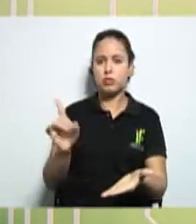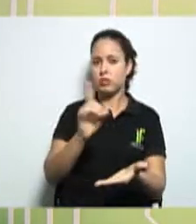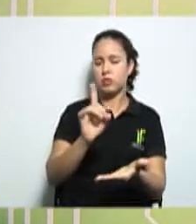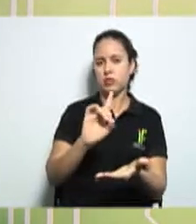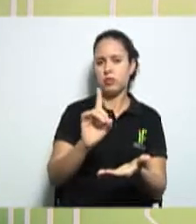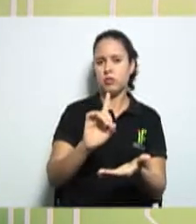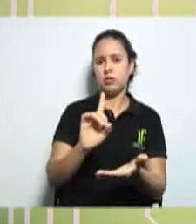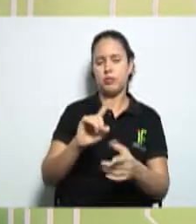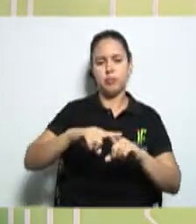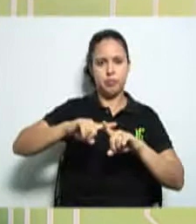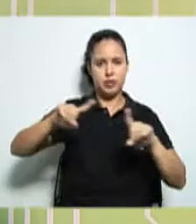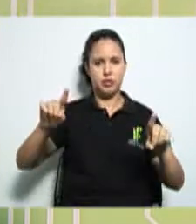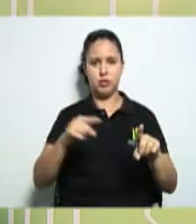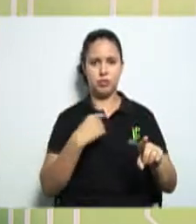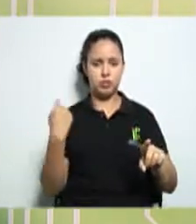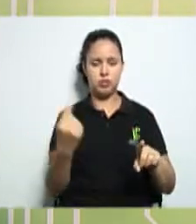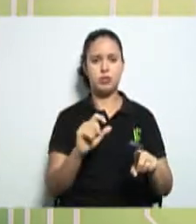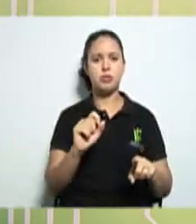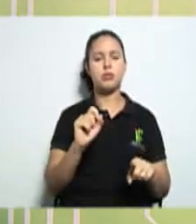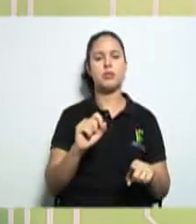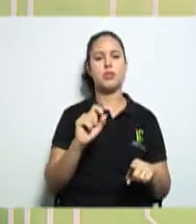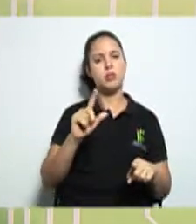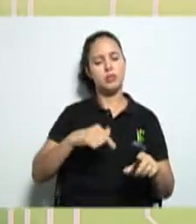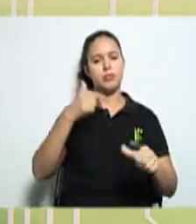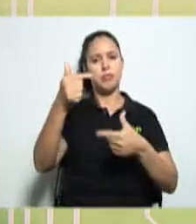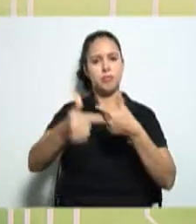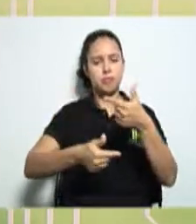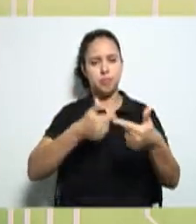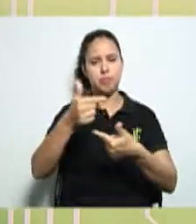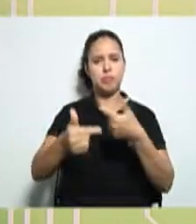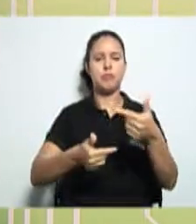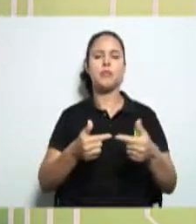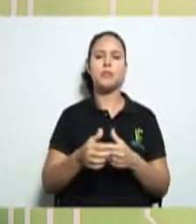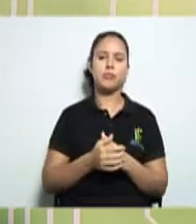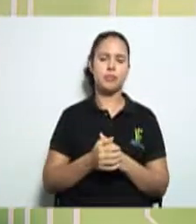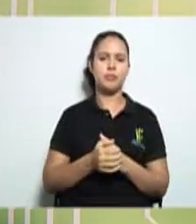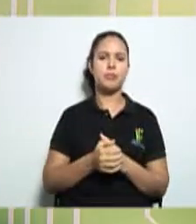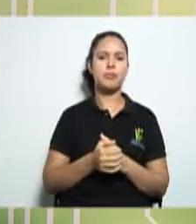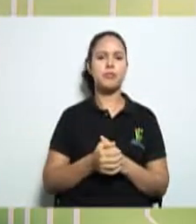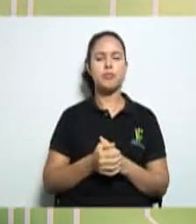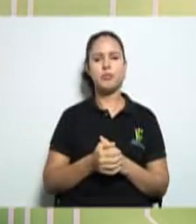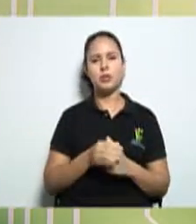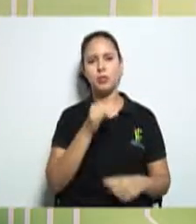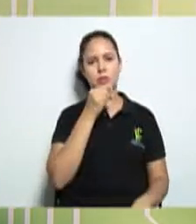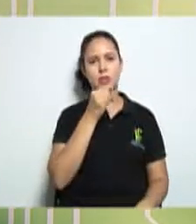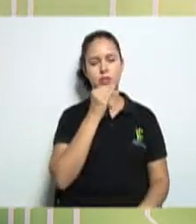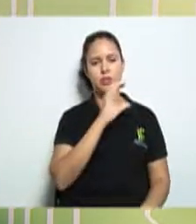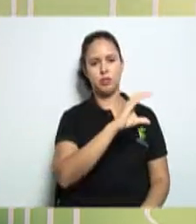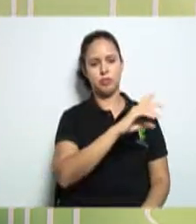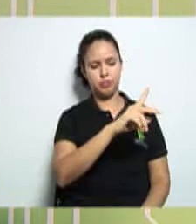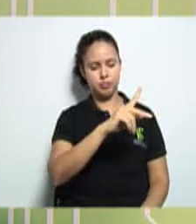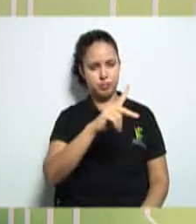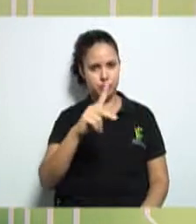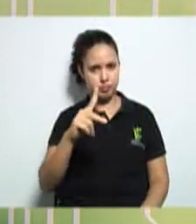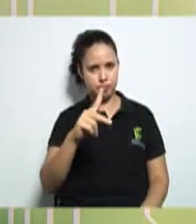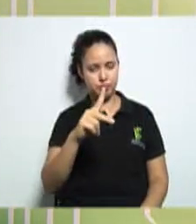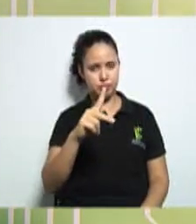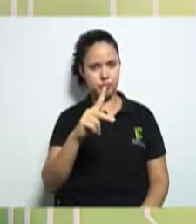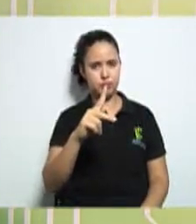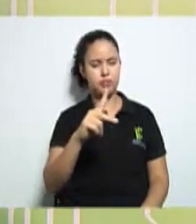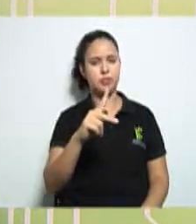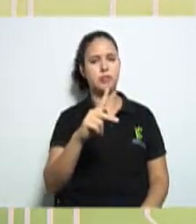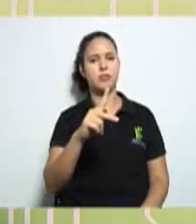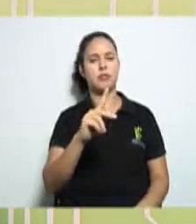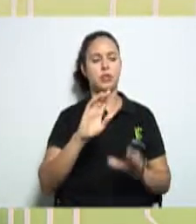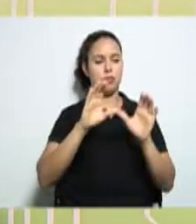estamos trazendo um serviço. Um produto, por exemplo, uma cooperativa que vai produzir, que vai